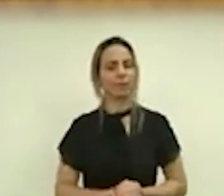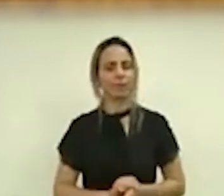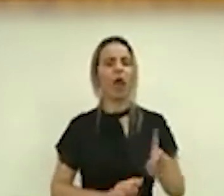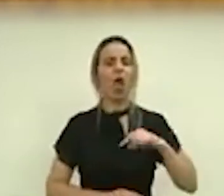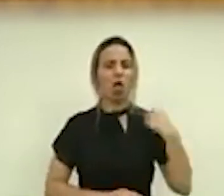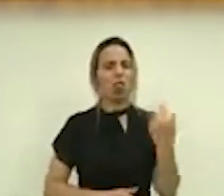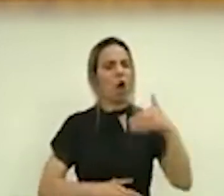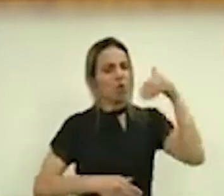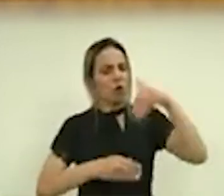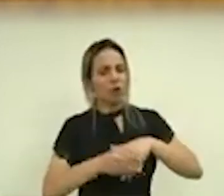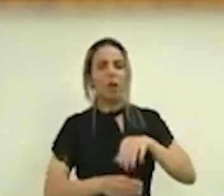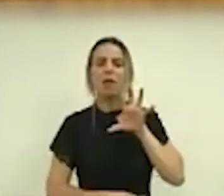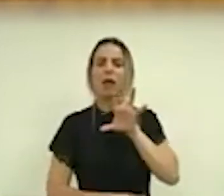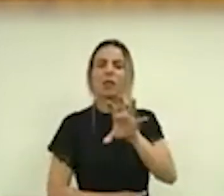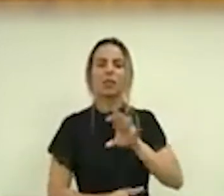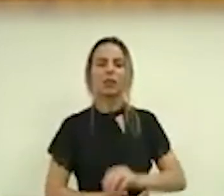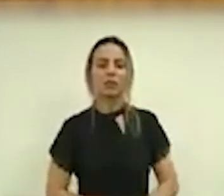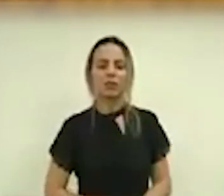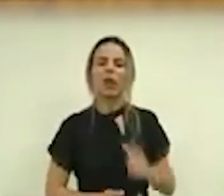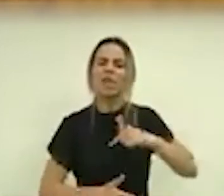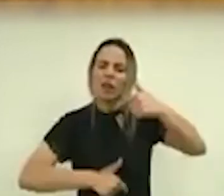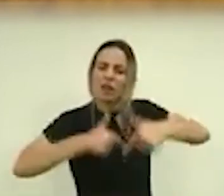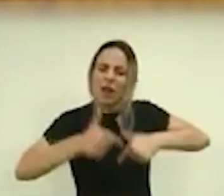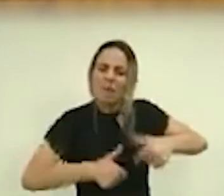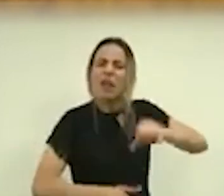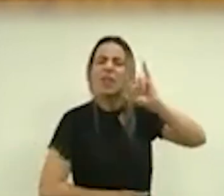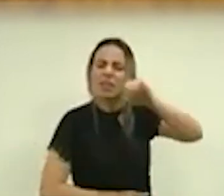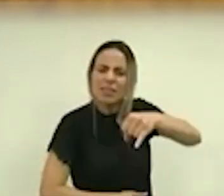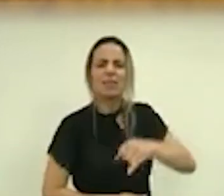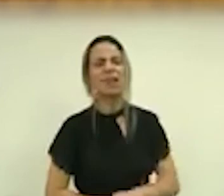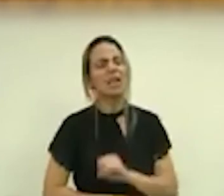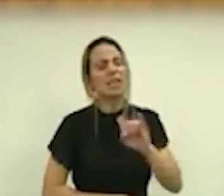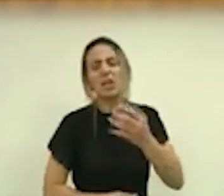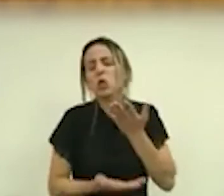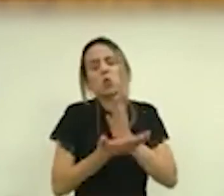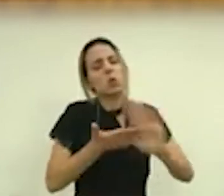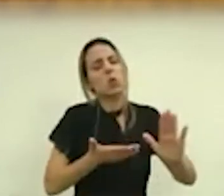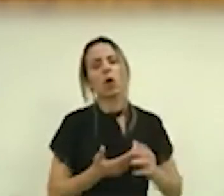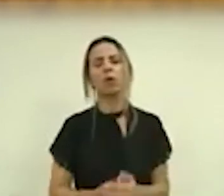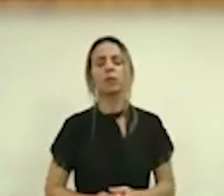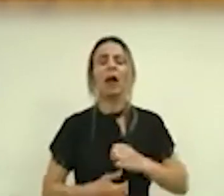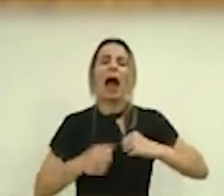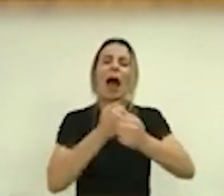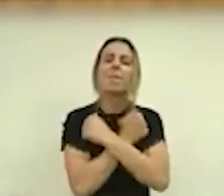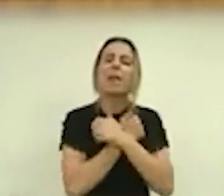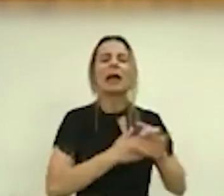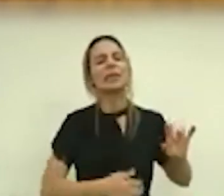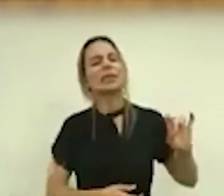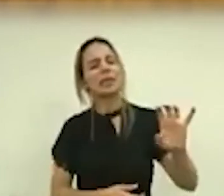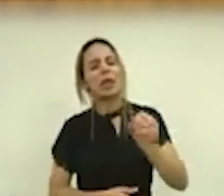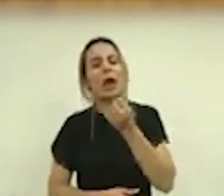foi eleito para isso, a gente vai fazer isso, doa quem doer. Um grande abraço,